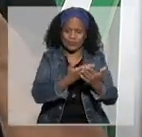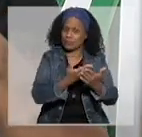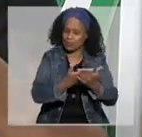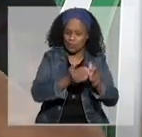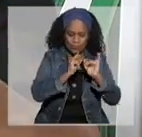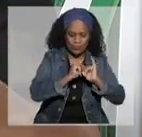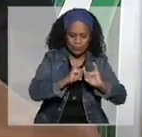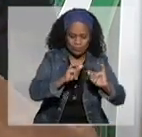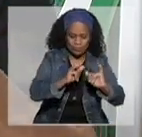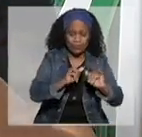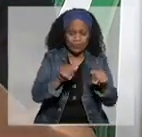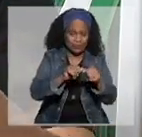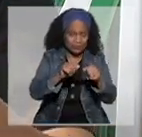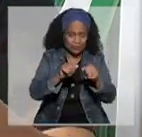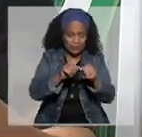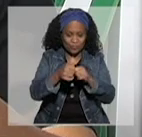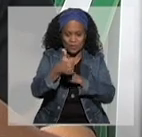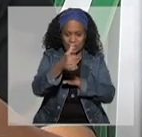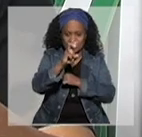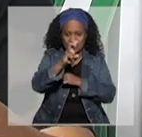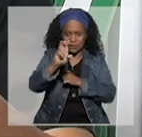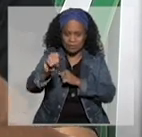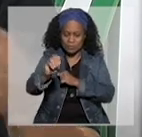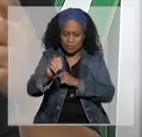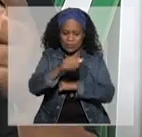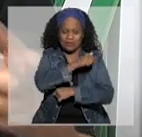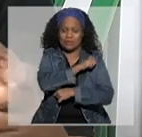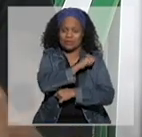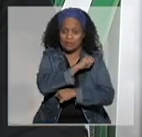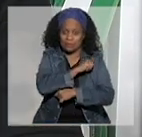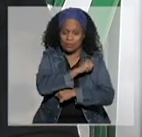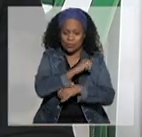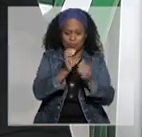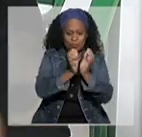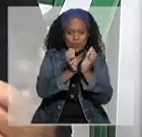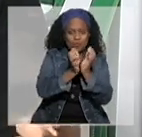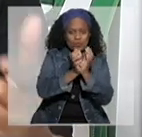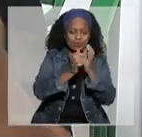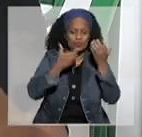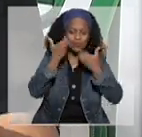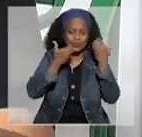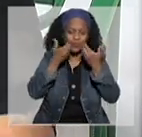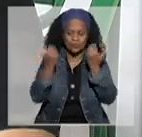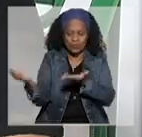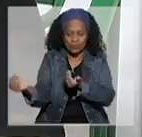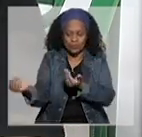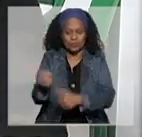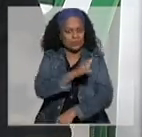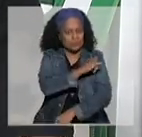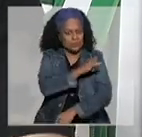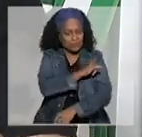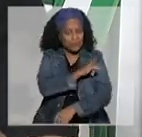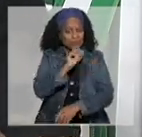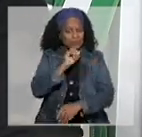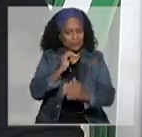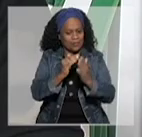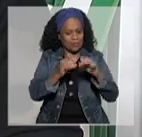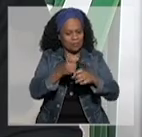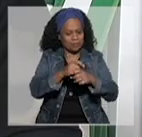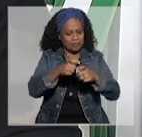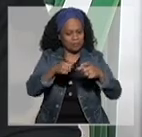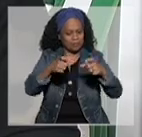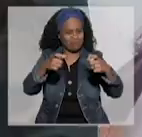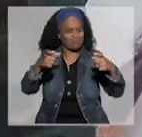foi formada, então, hoje com 150 alunos, essa orquestra nossa Sinfônica Juvenil Carioca. A tendência é